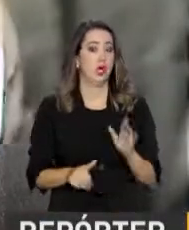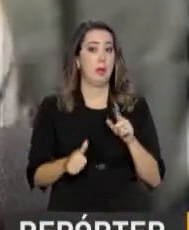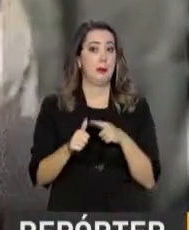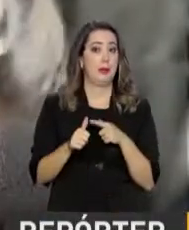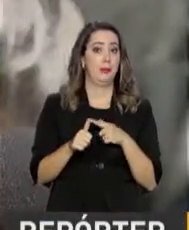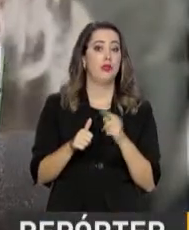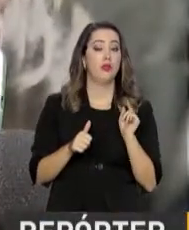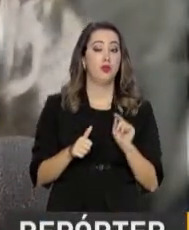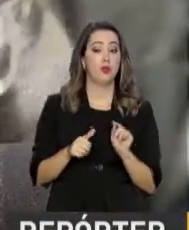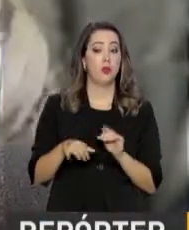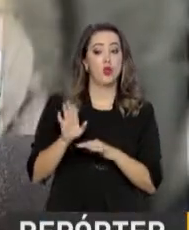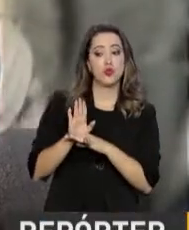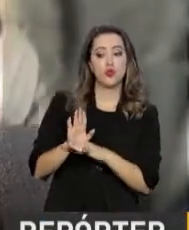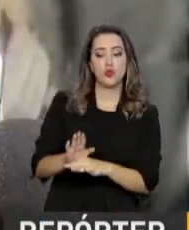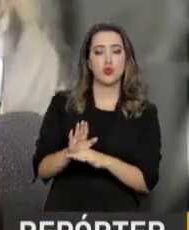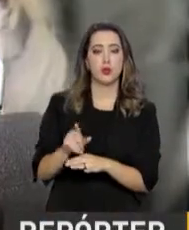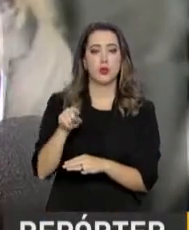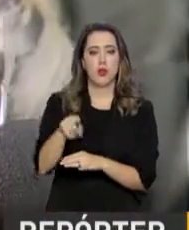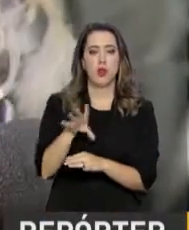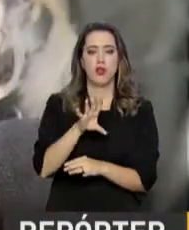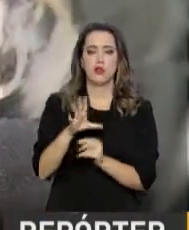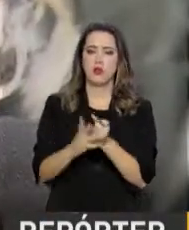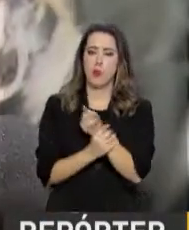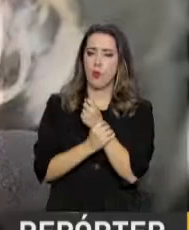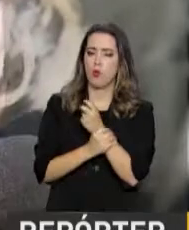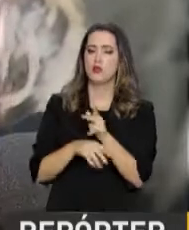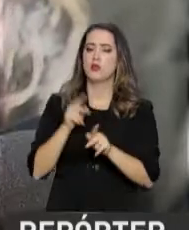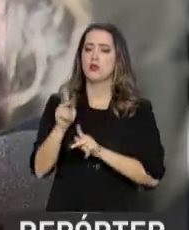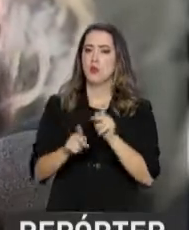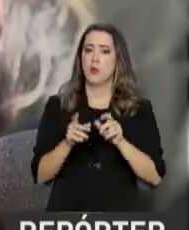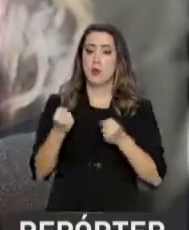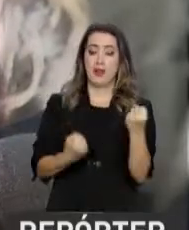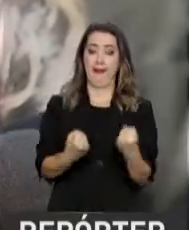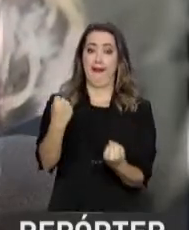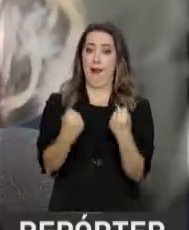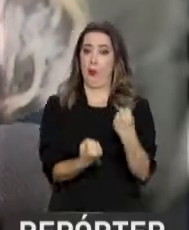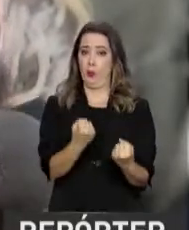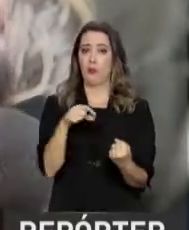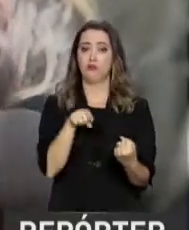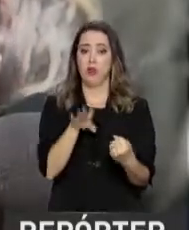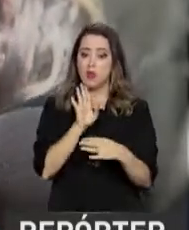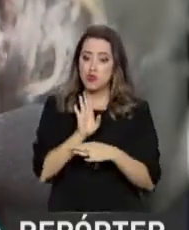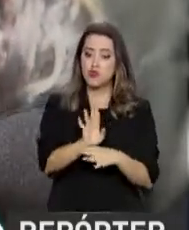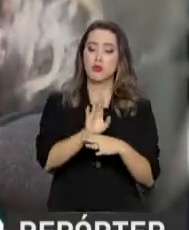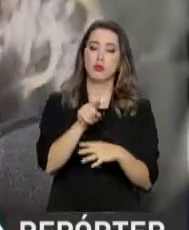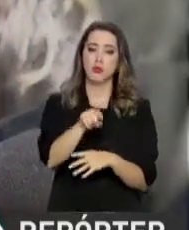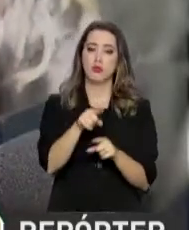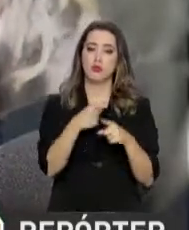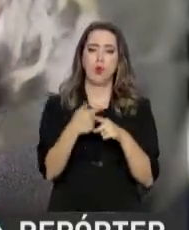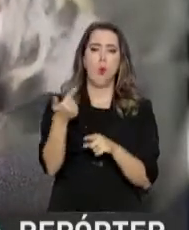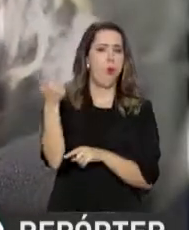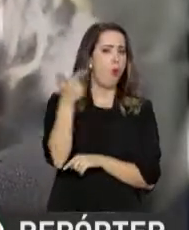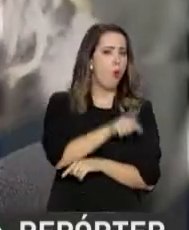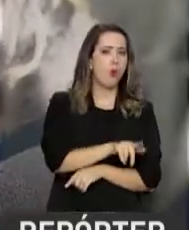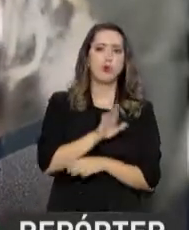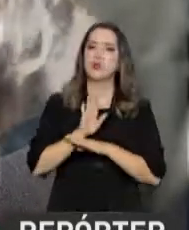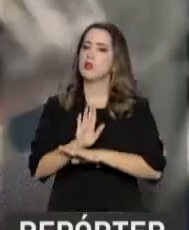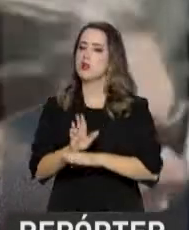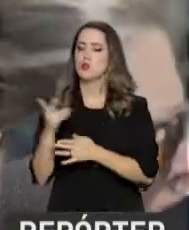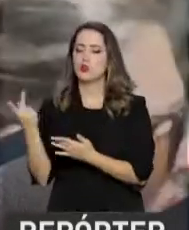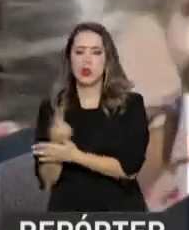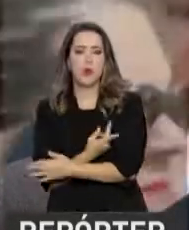reforço que está sendo dado à segurança pública em termos de veículos outros passos serão dados outros reforços virão é